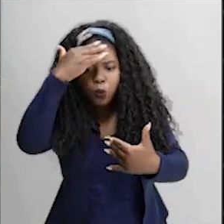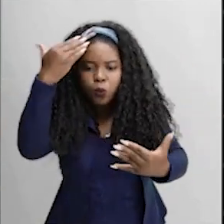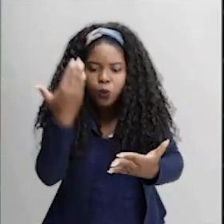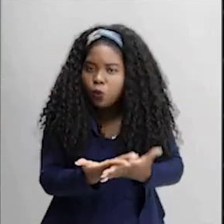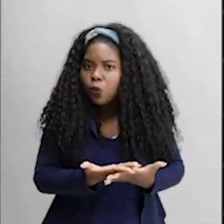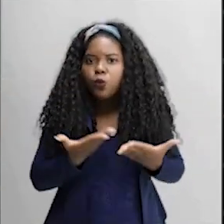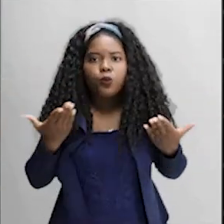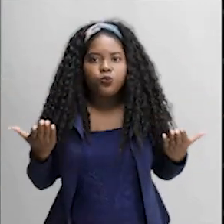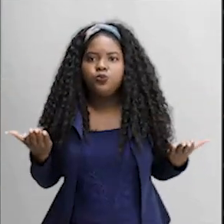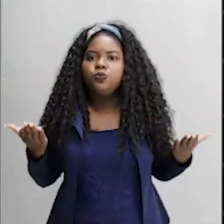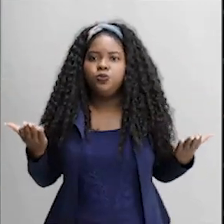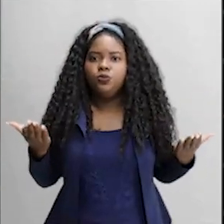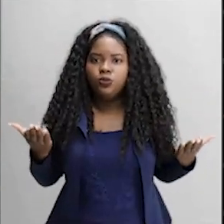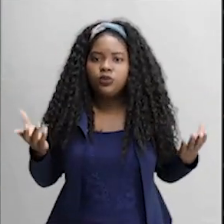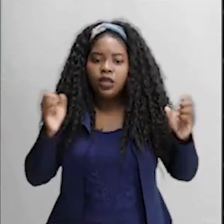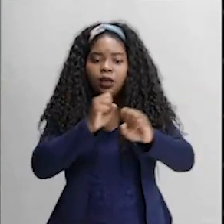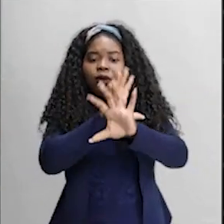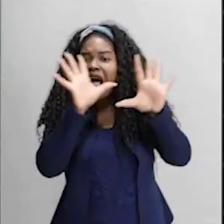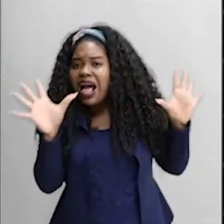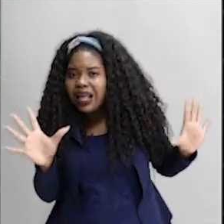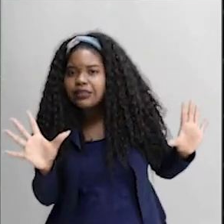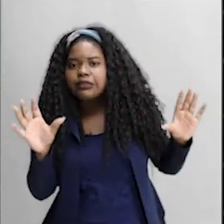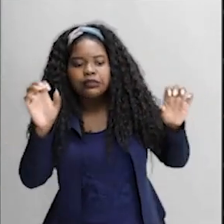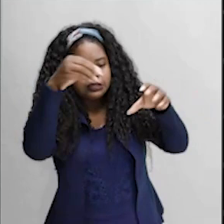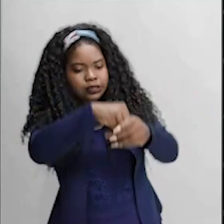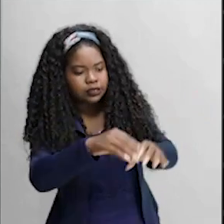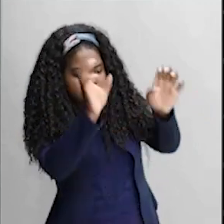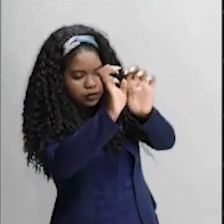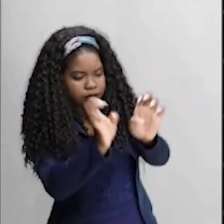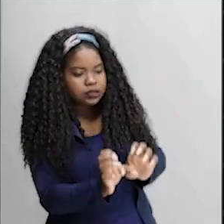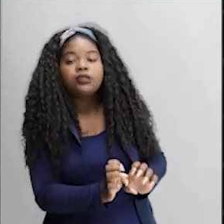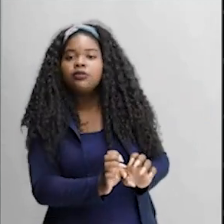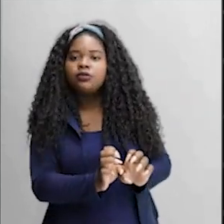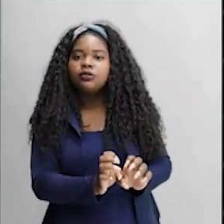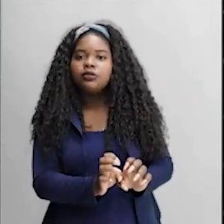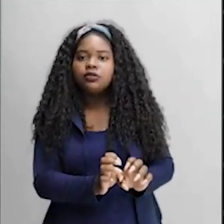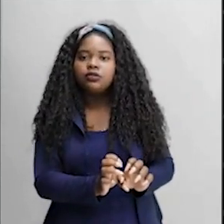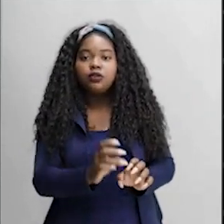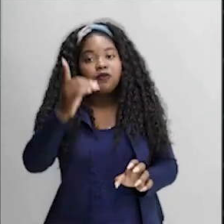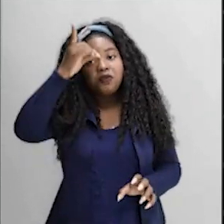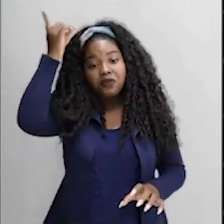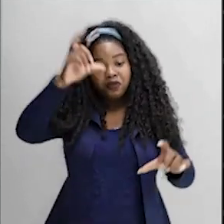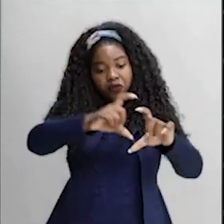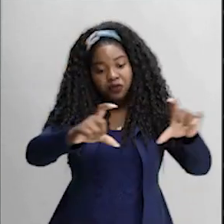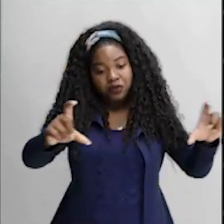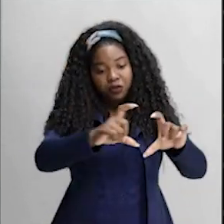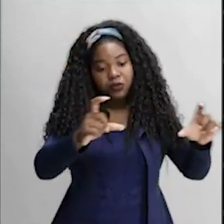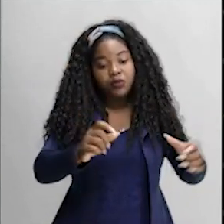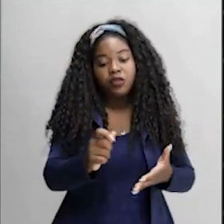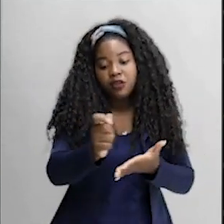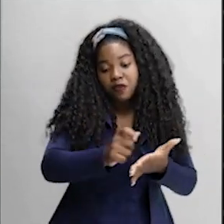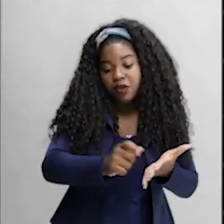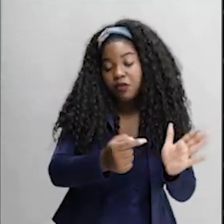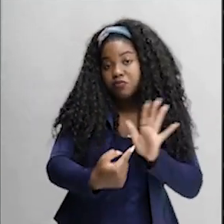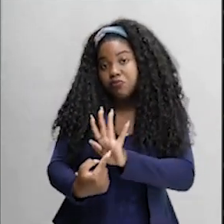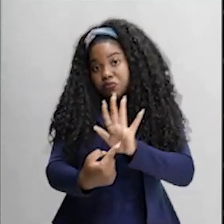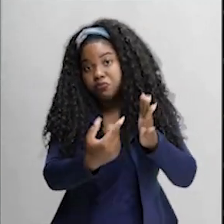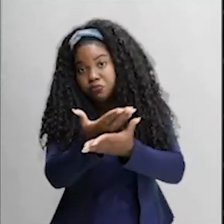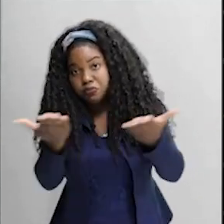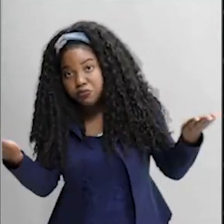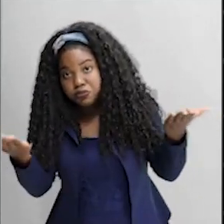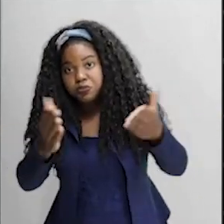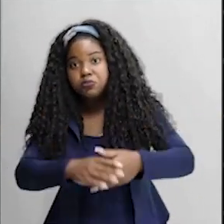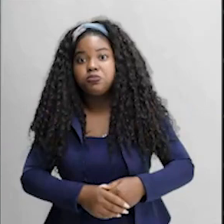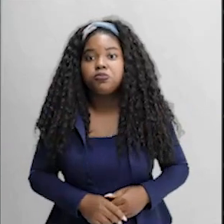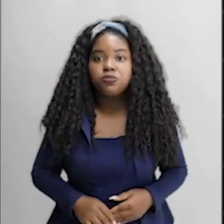muito claro dentro da estrutura que ele arquitetou o argumento dele. Que ele vai escrever e vai mostrar para a gente. Em